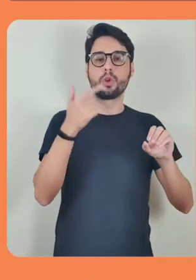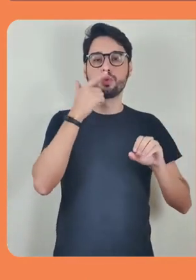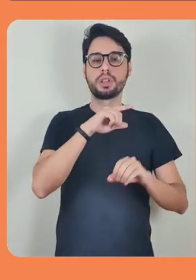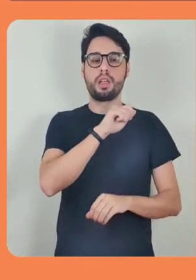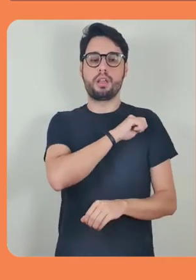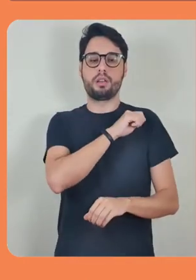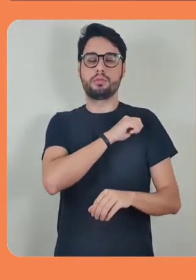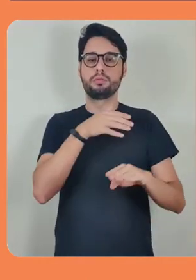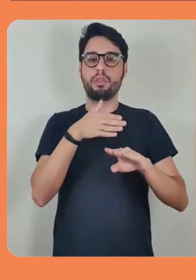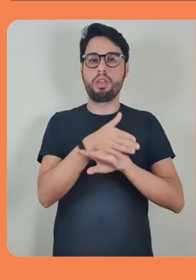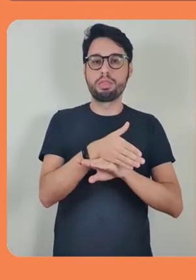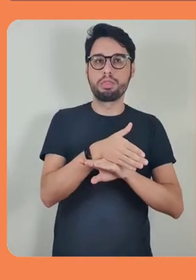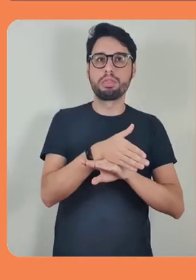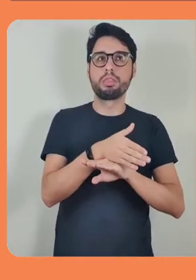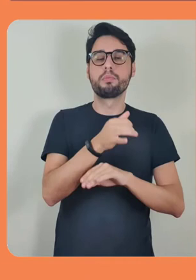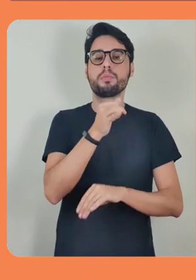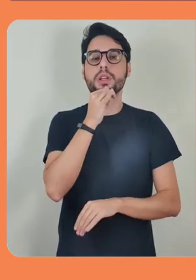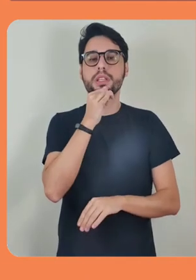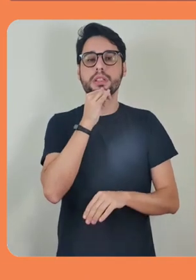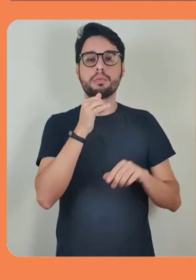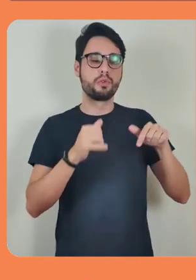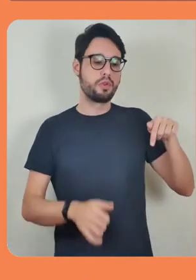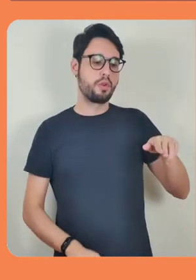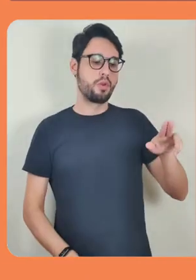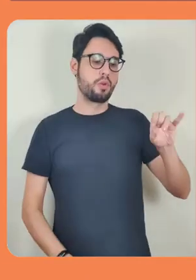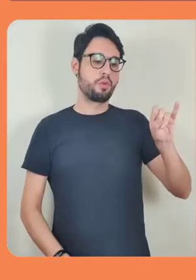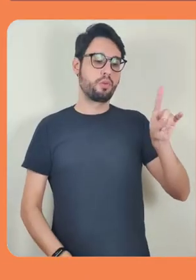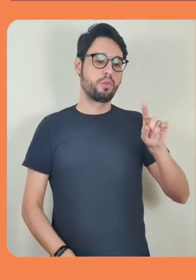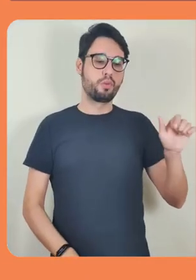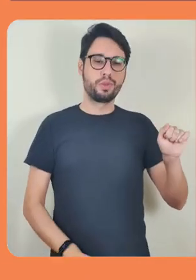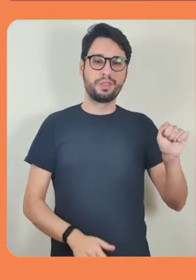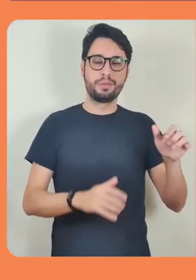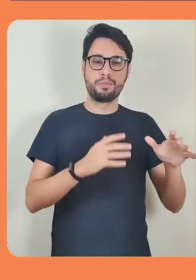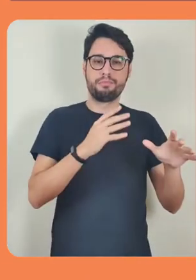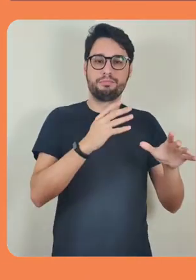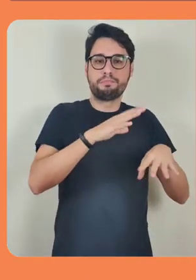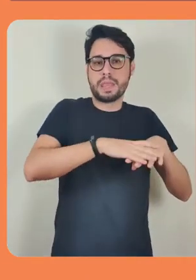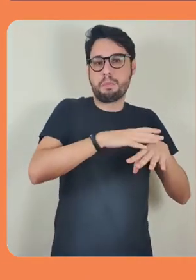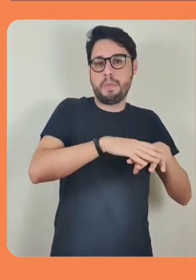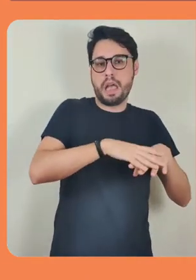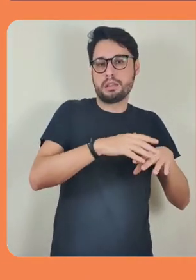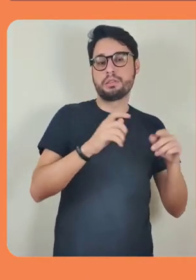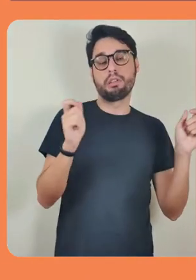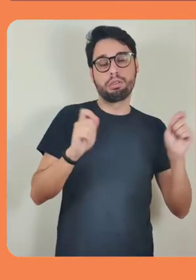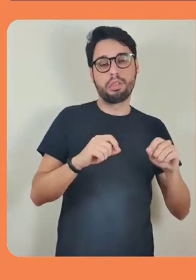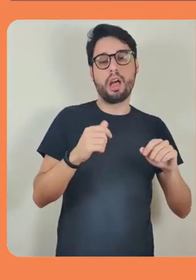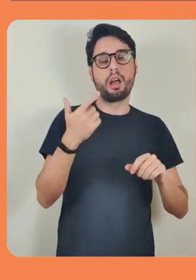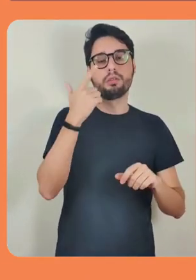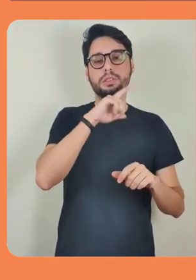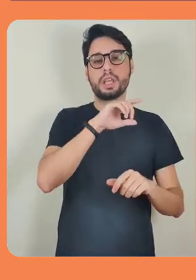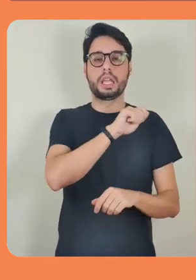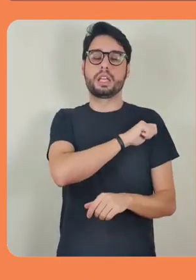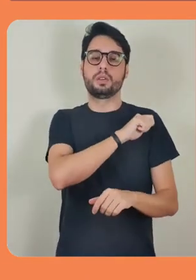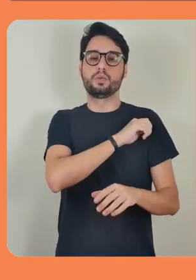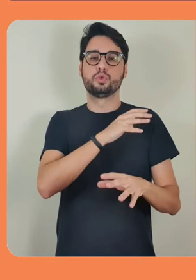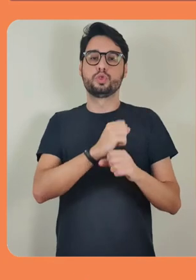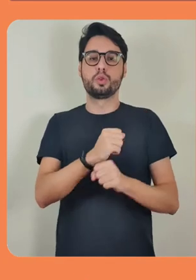tão seria acessar uma atividade o recurso por exemplo a atividade quis